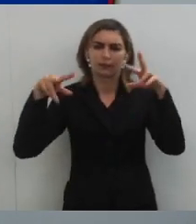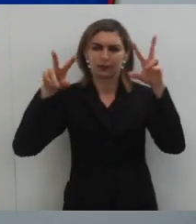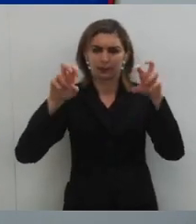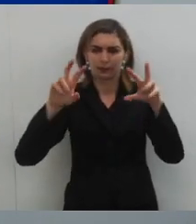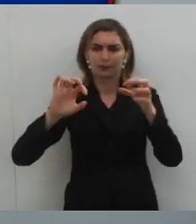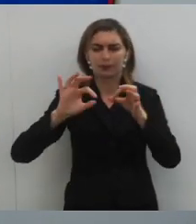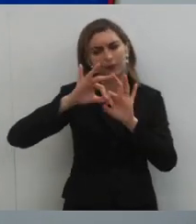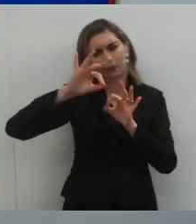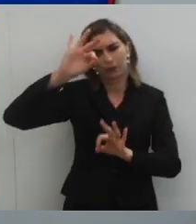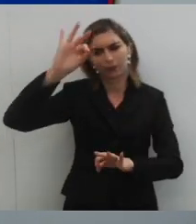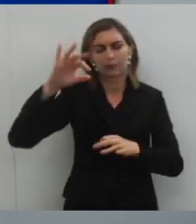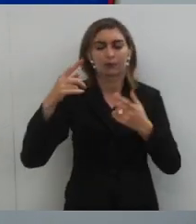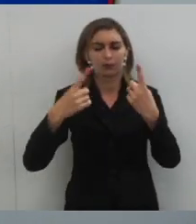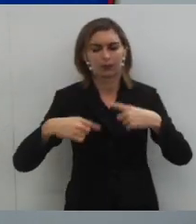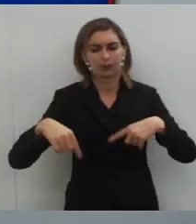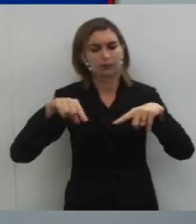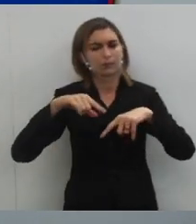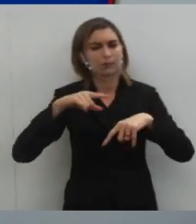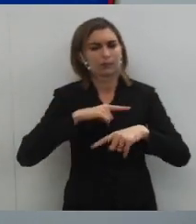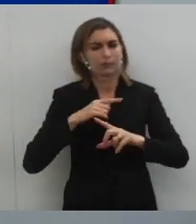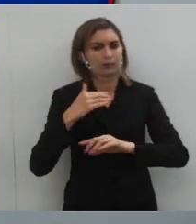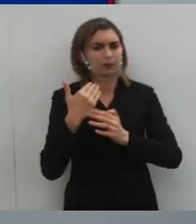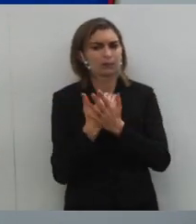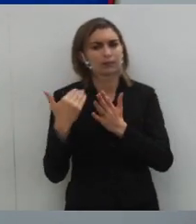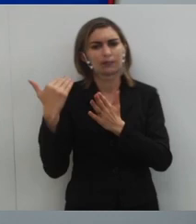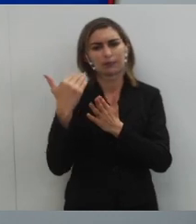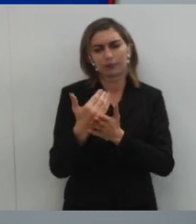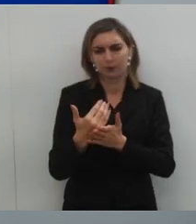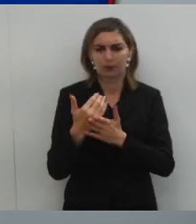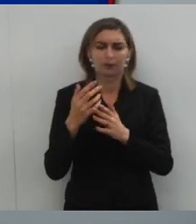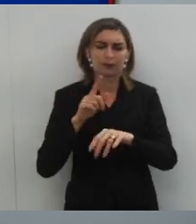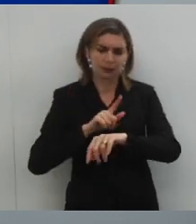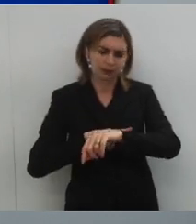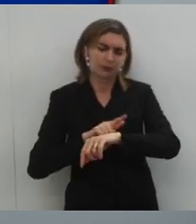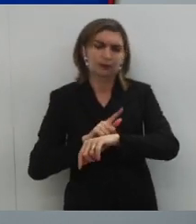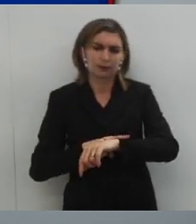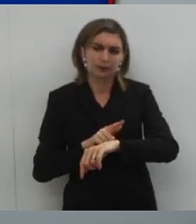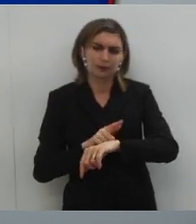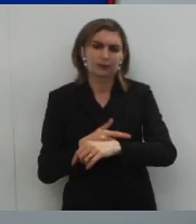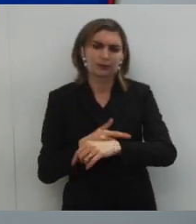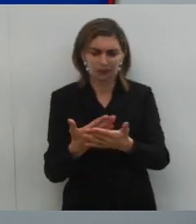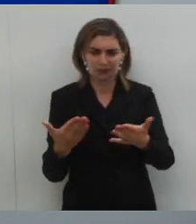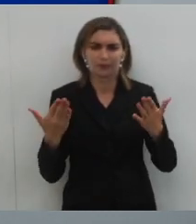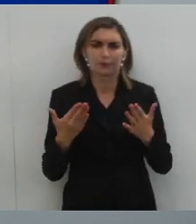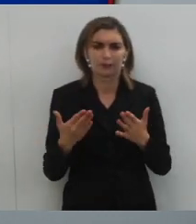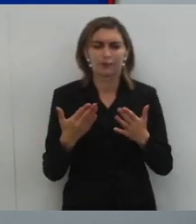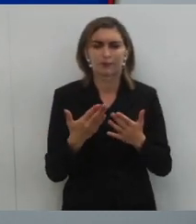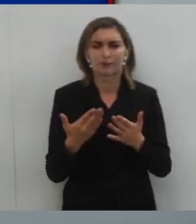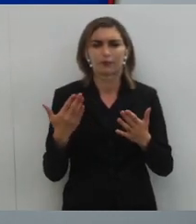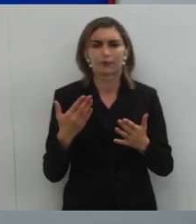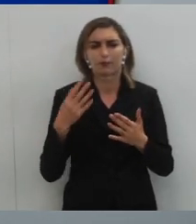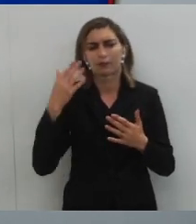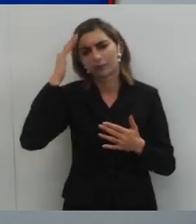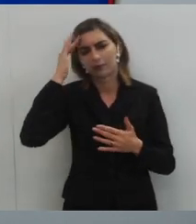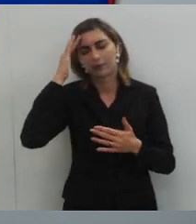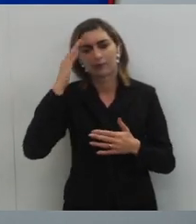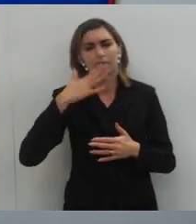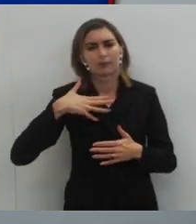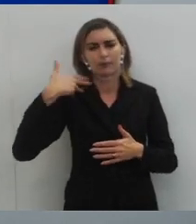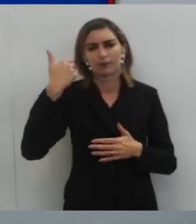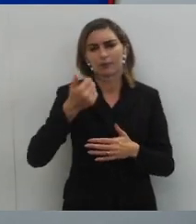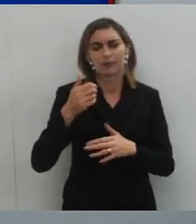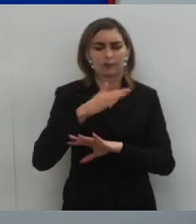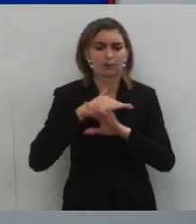bastante extenso, que nós tenhamos um pouco mais de tempo para que você compreenda